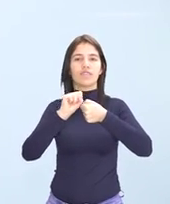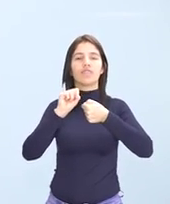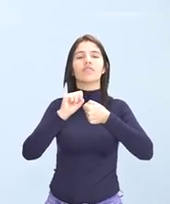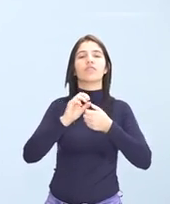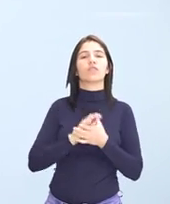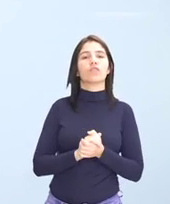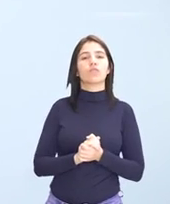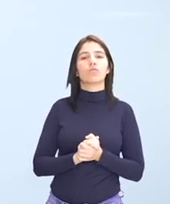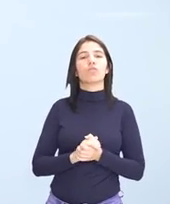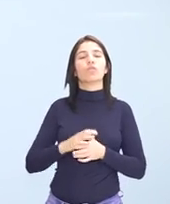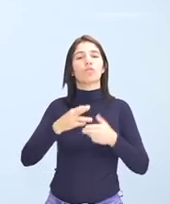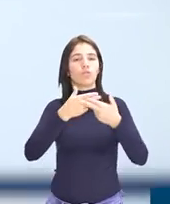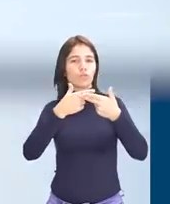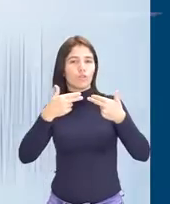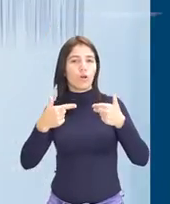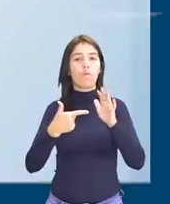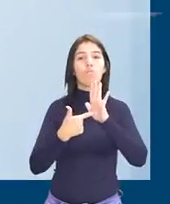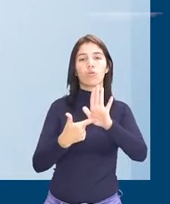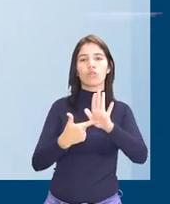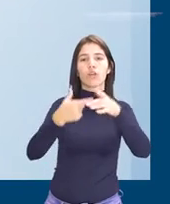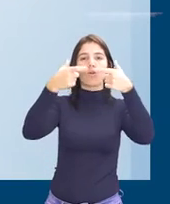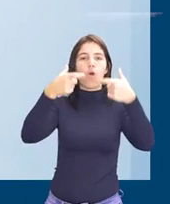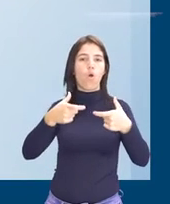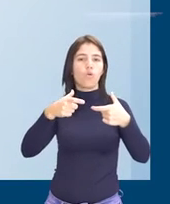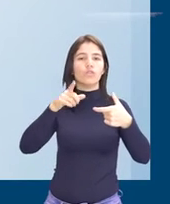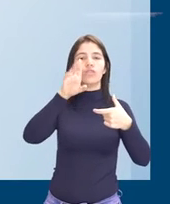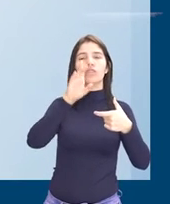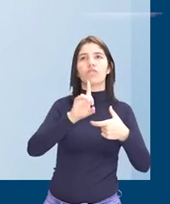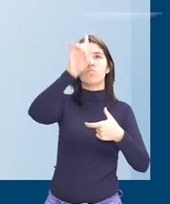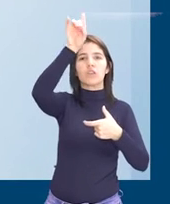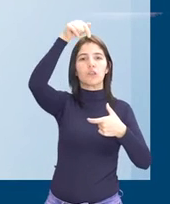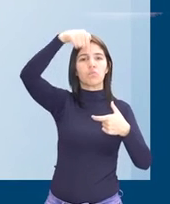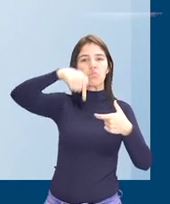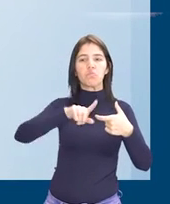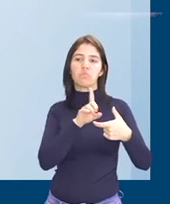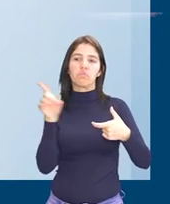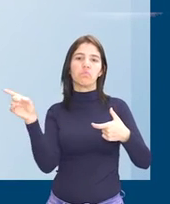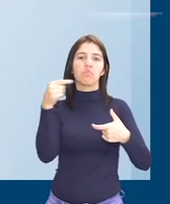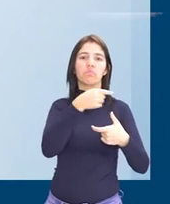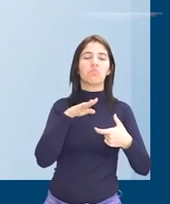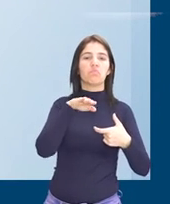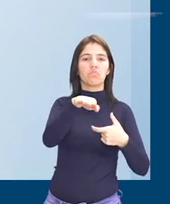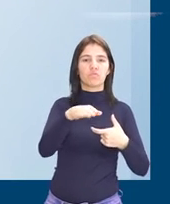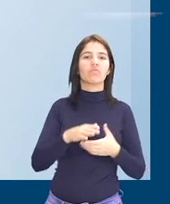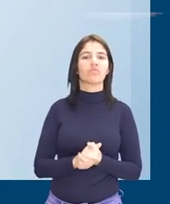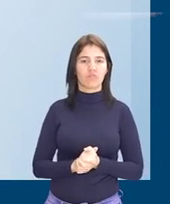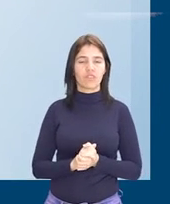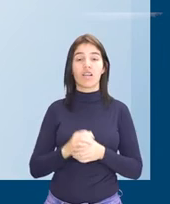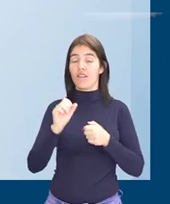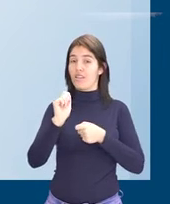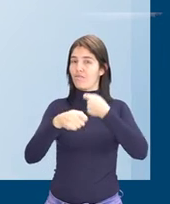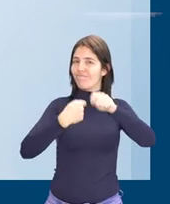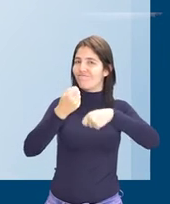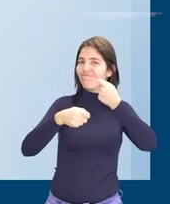ele utilizando orientação e direção. Na combinação destes 5 parâmetros tem-se o sinal. Falar com